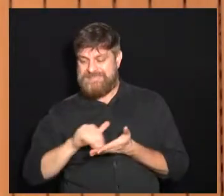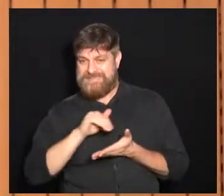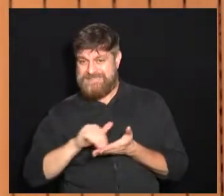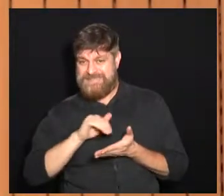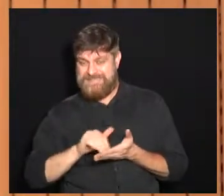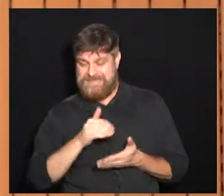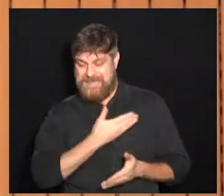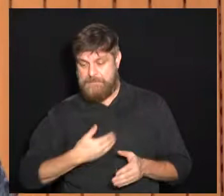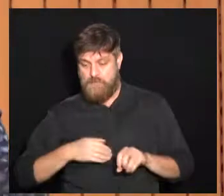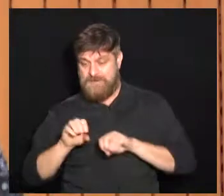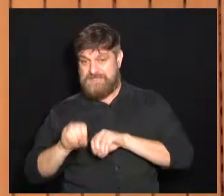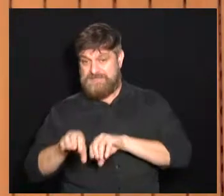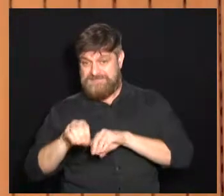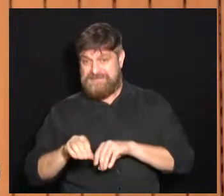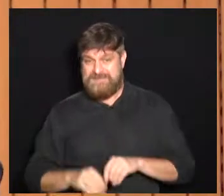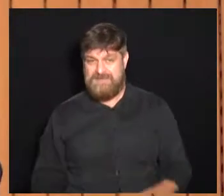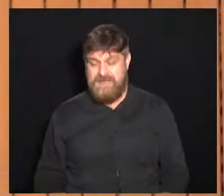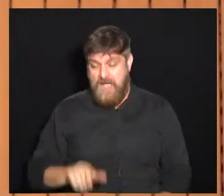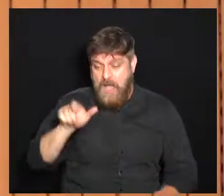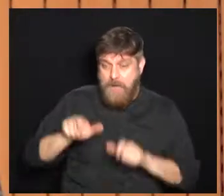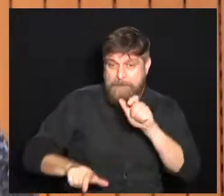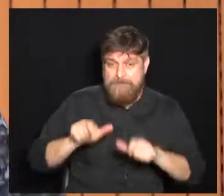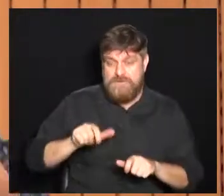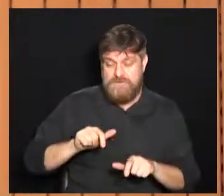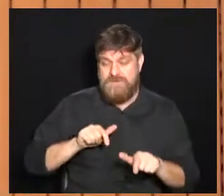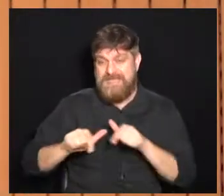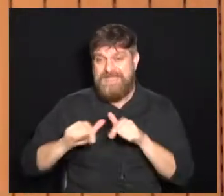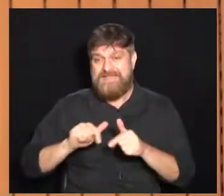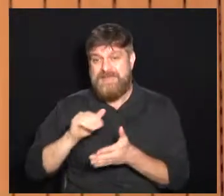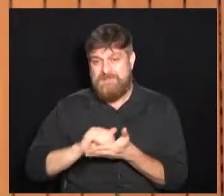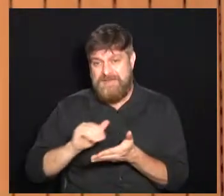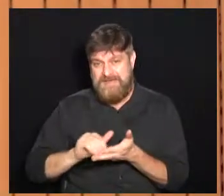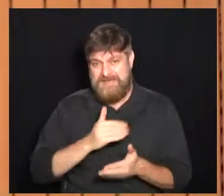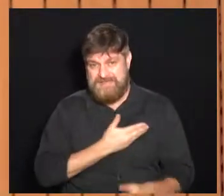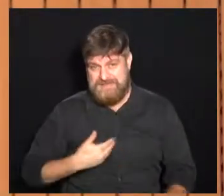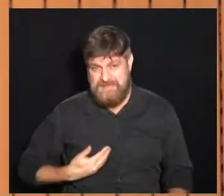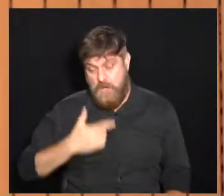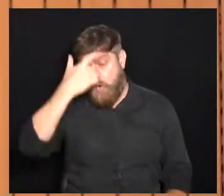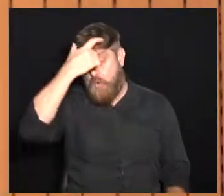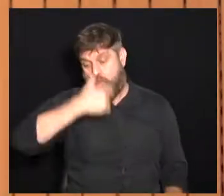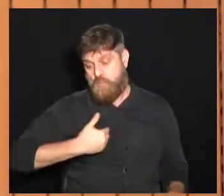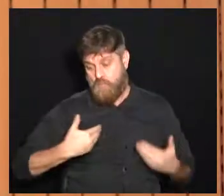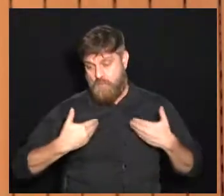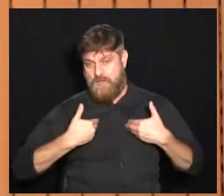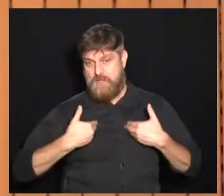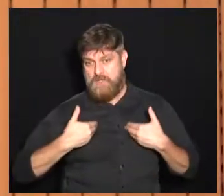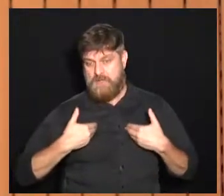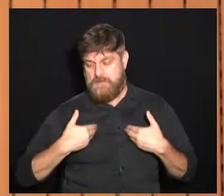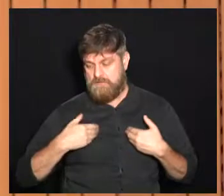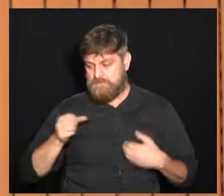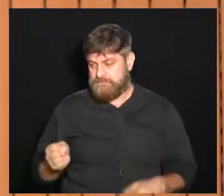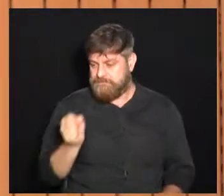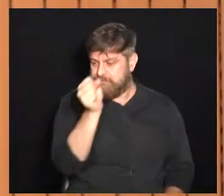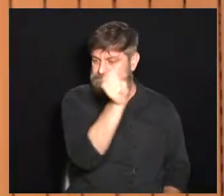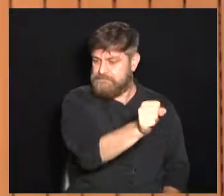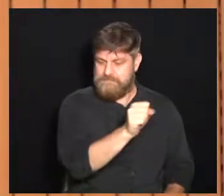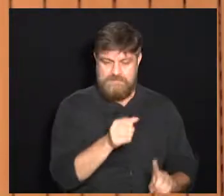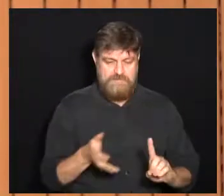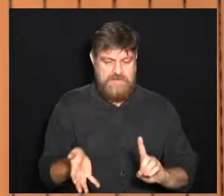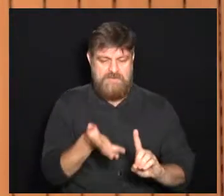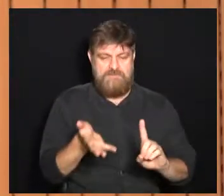de Educação, ou alguém da Secretaria, ou a Secretária de Educação indicar,